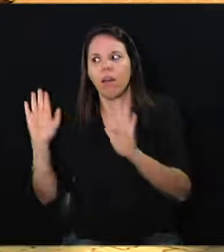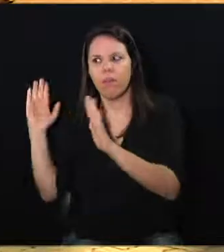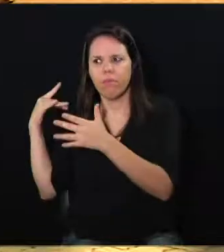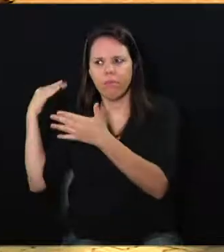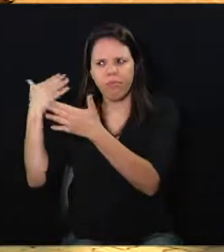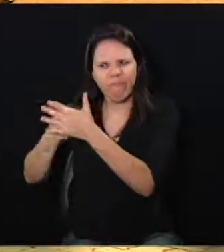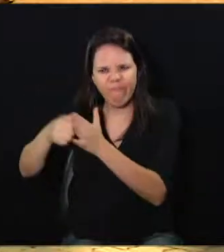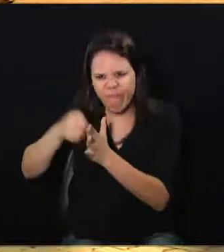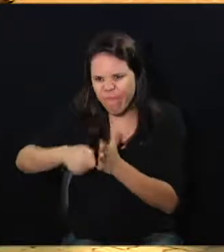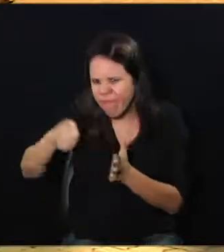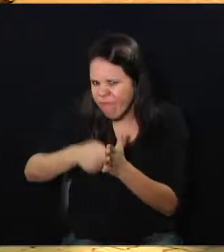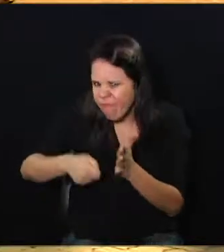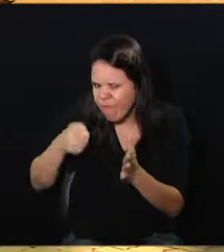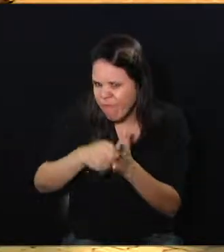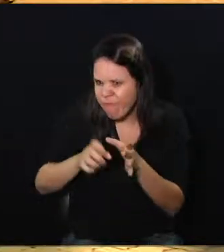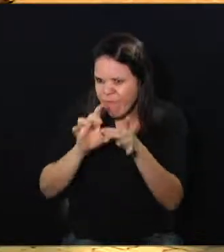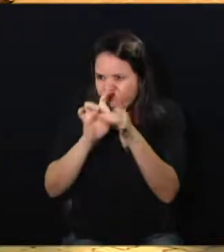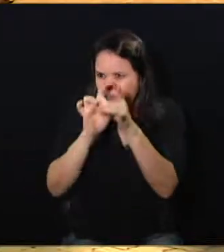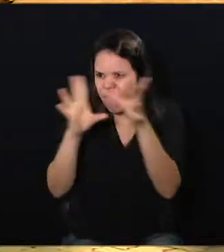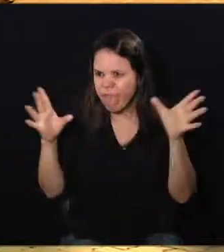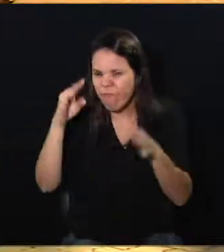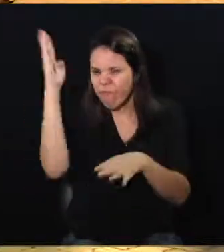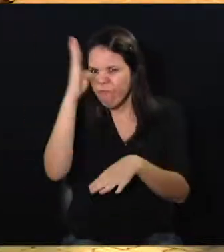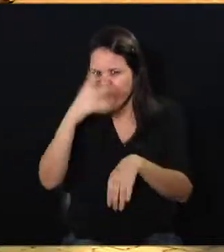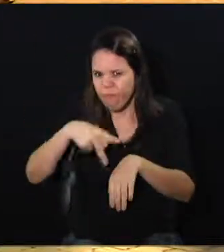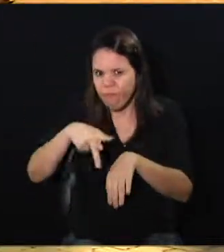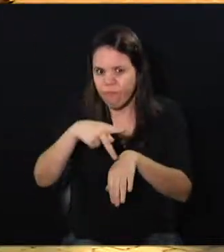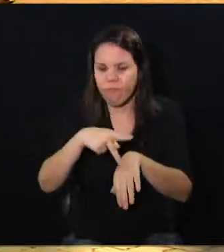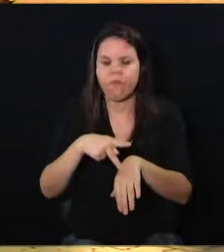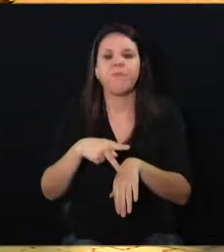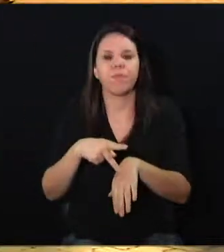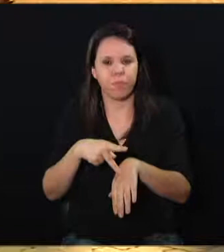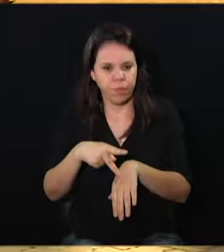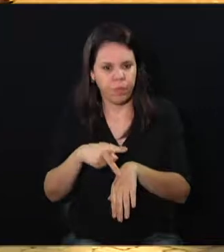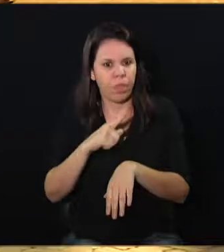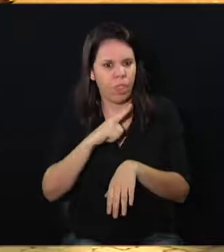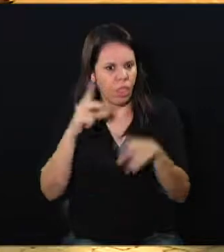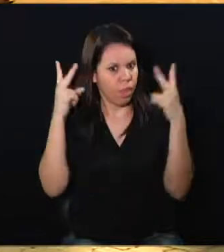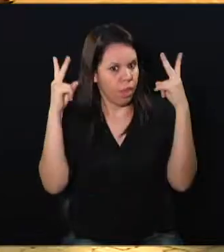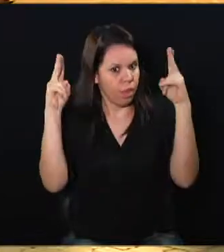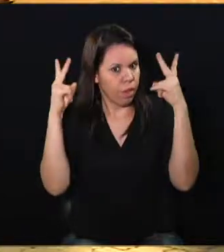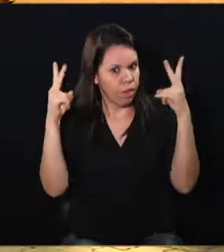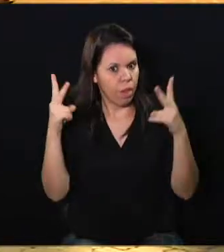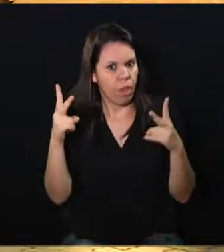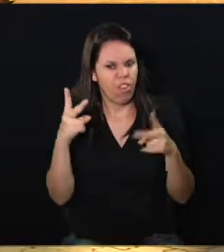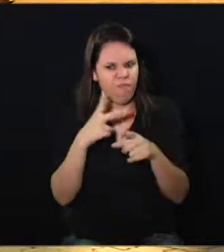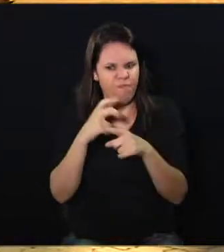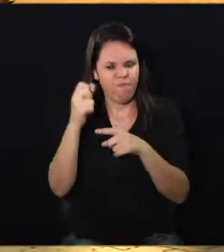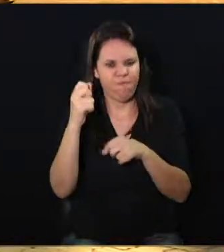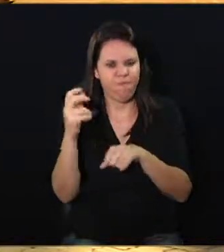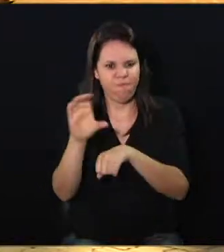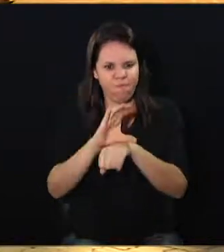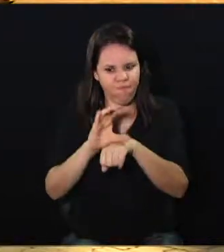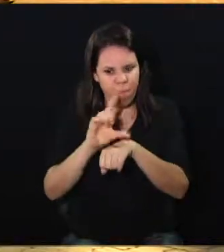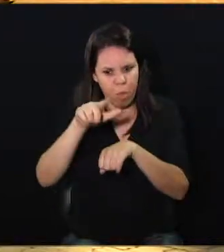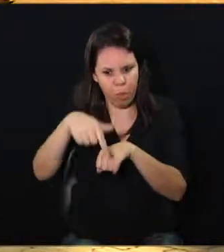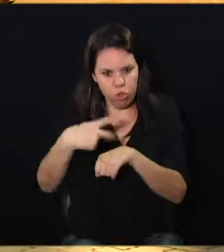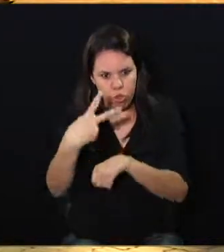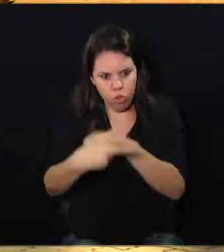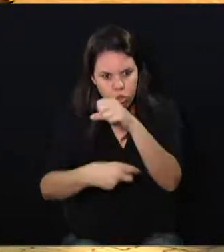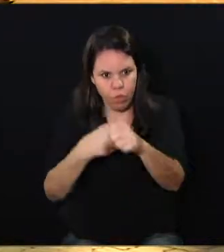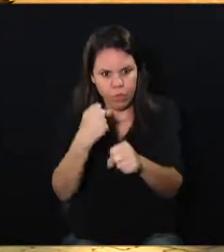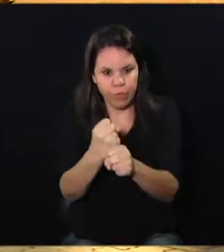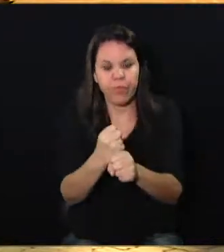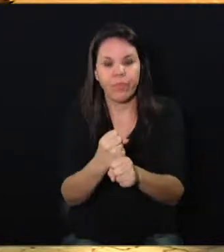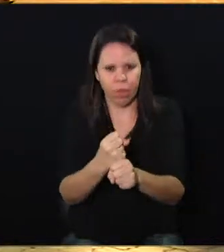pela redemocratização do país. Nós tivemos a vitória da Constituição 2 anos depois e isso